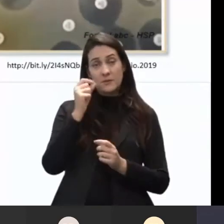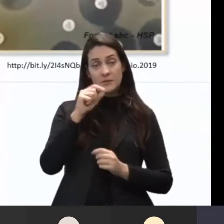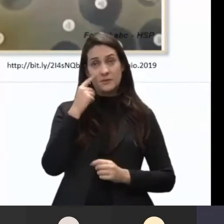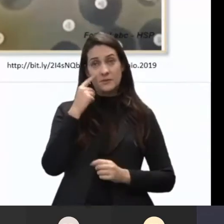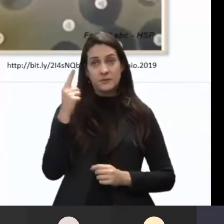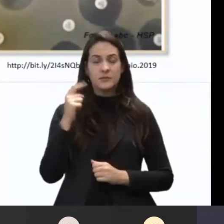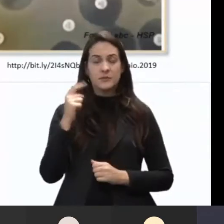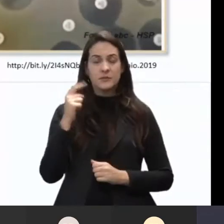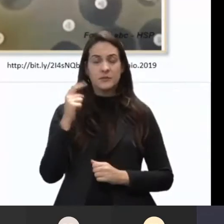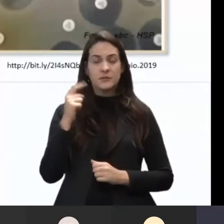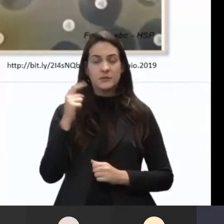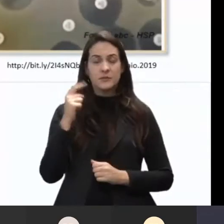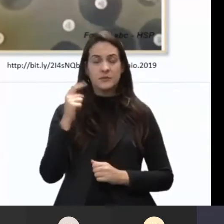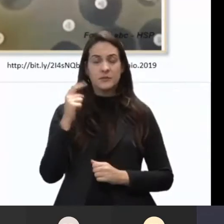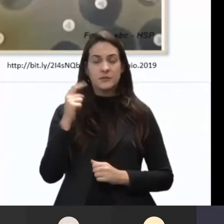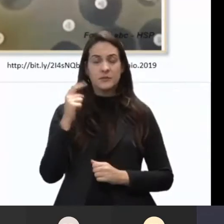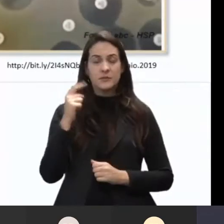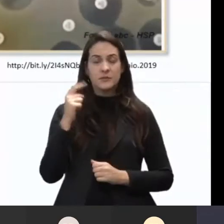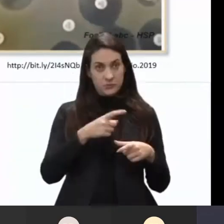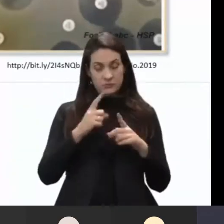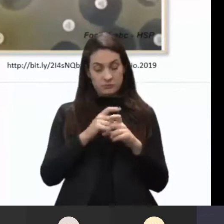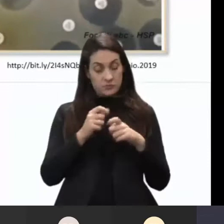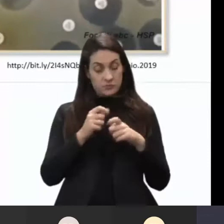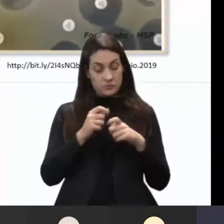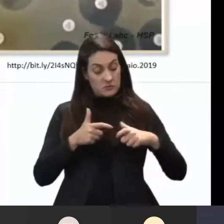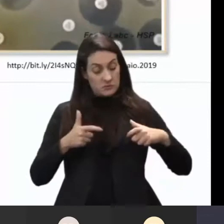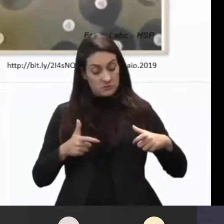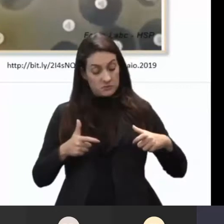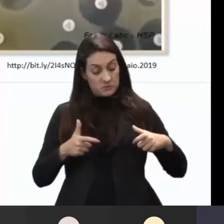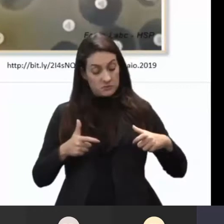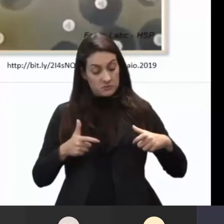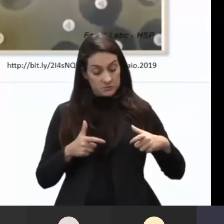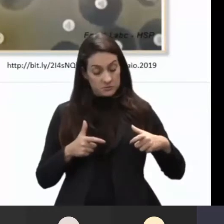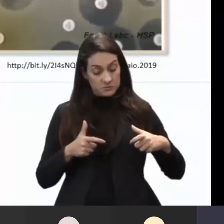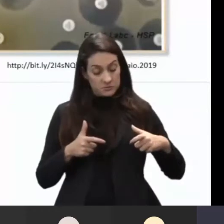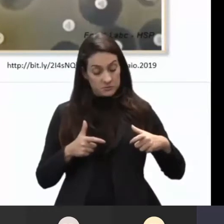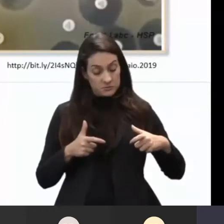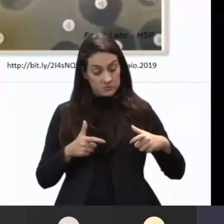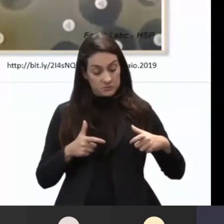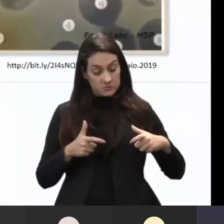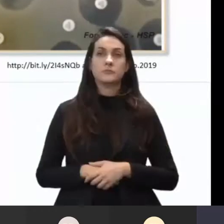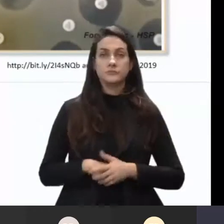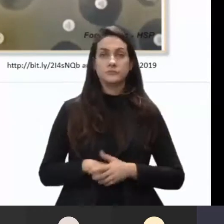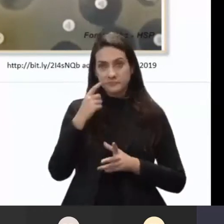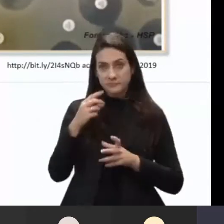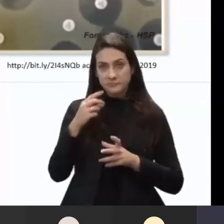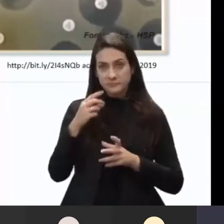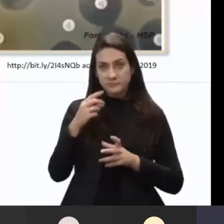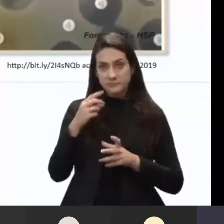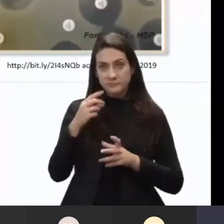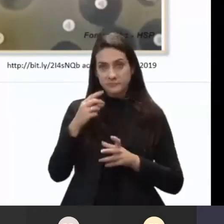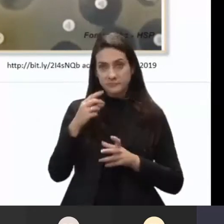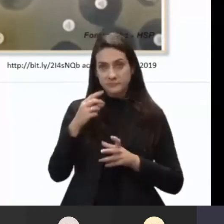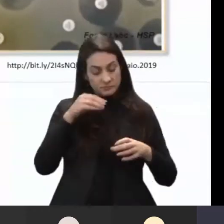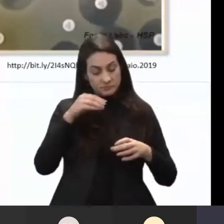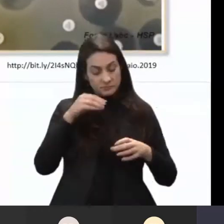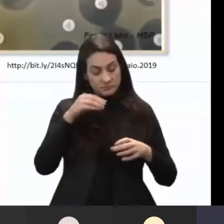vê o quê? Você olha o crescimento. Então, você vê alguns espaços vazios. Então,